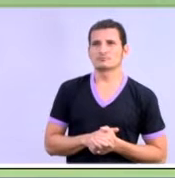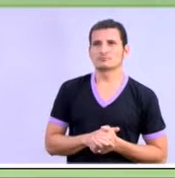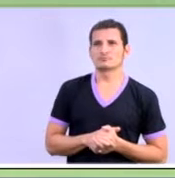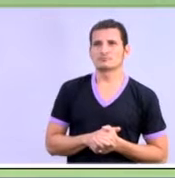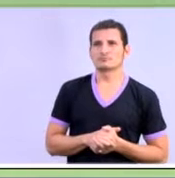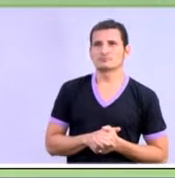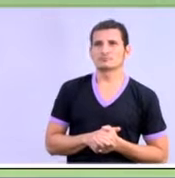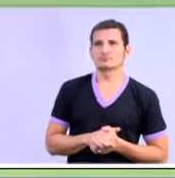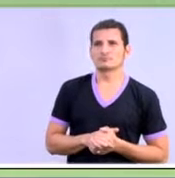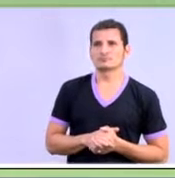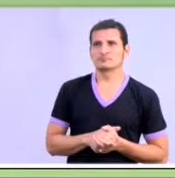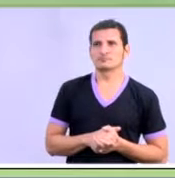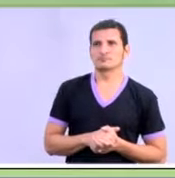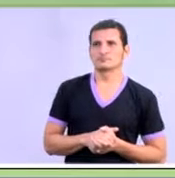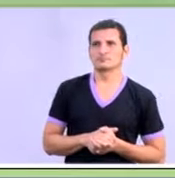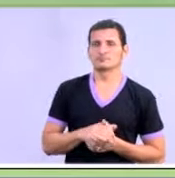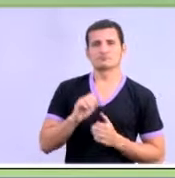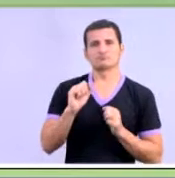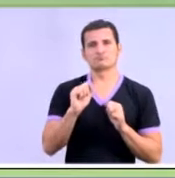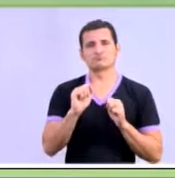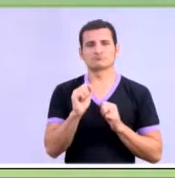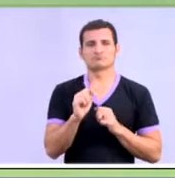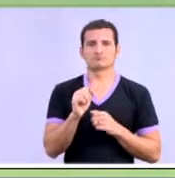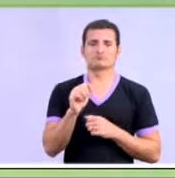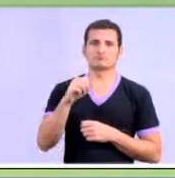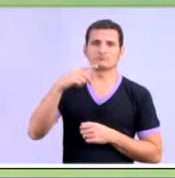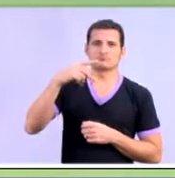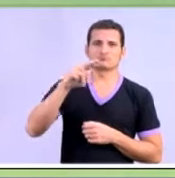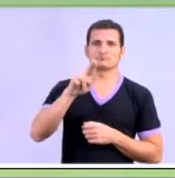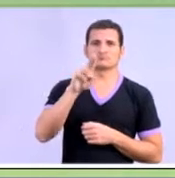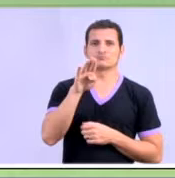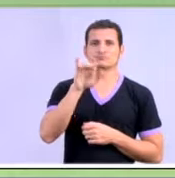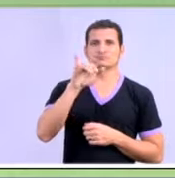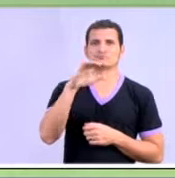Eu poderia colocar ela como sendo público,